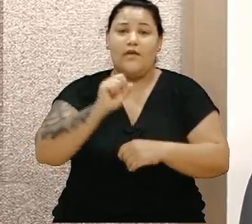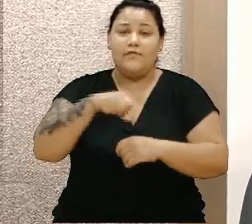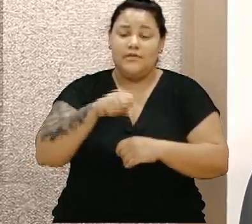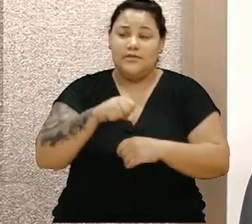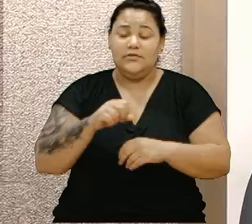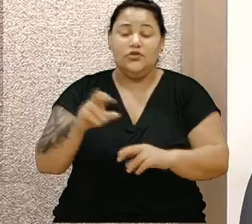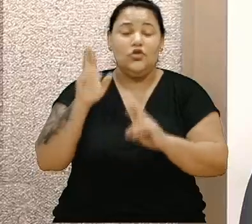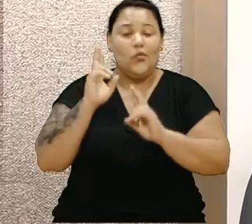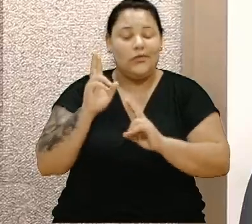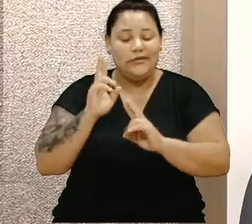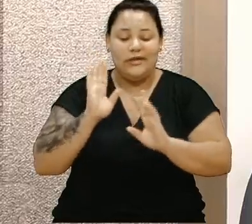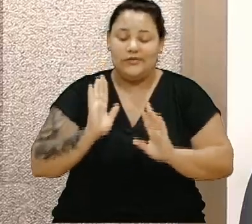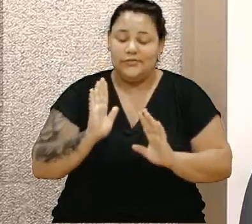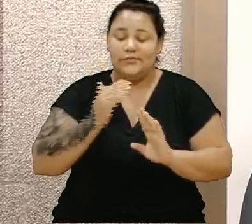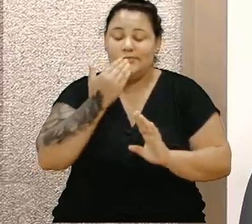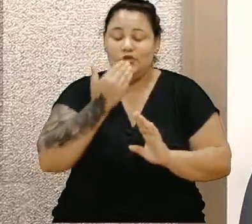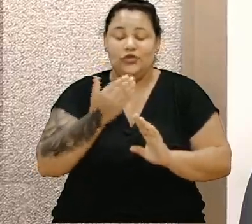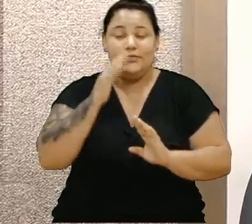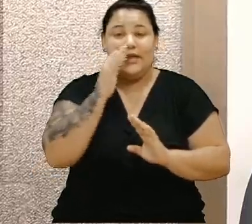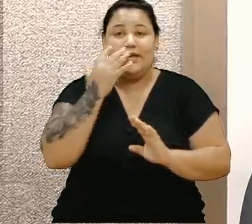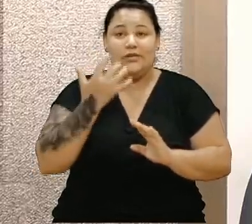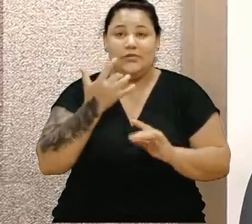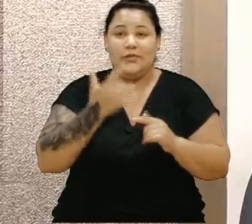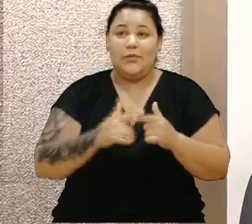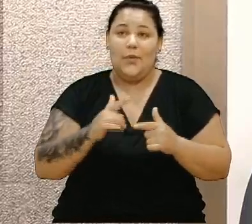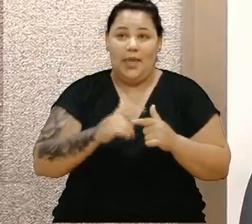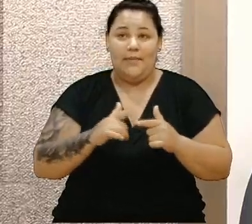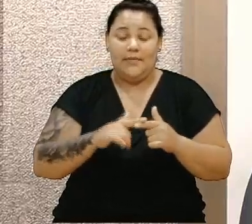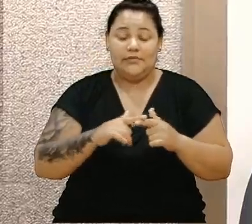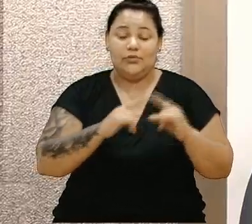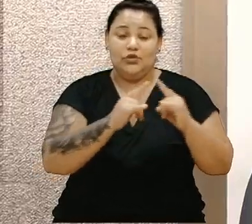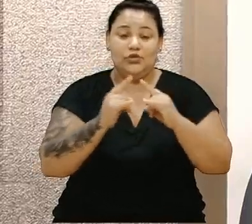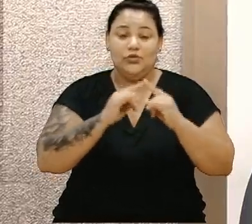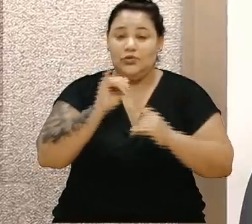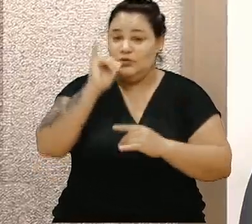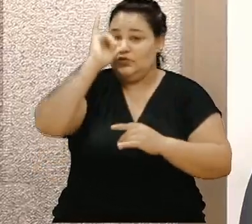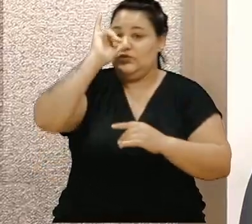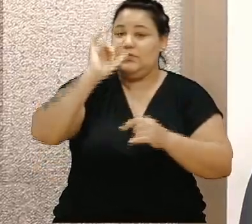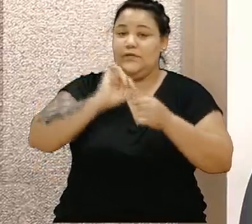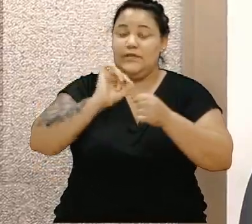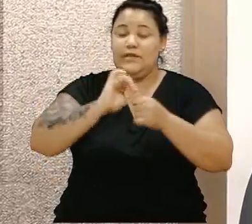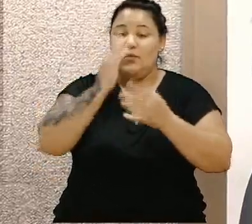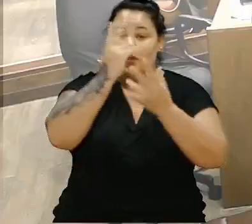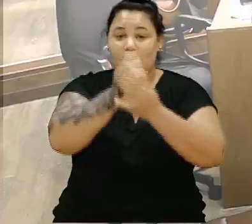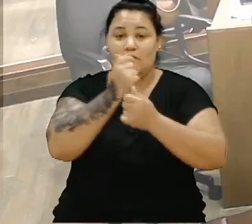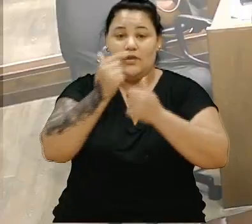torcendo que se busque uma solução, né, para que o Instituto Quindim continue prestando esse belo serviço à cidade.